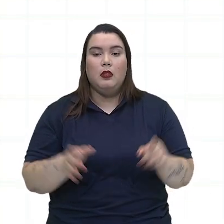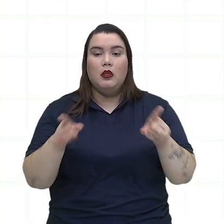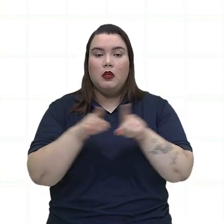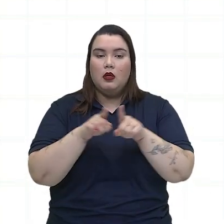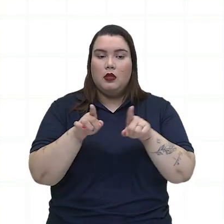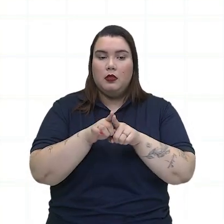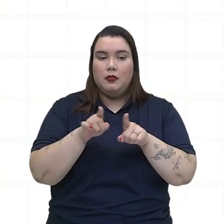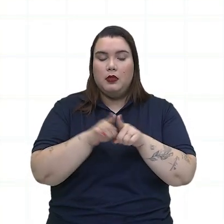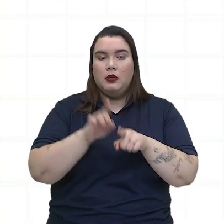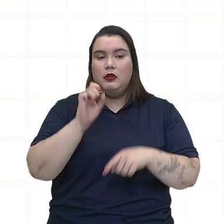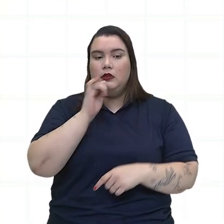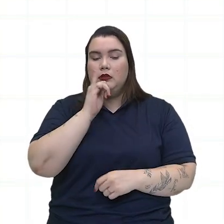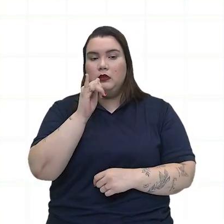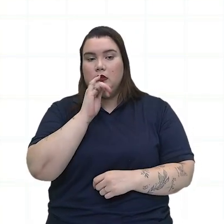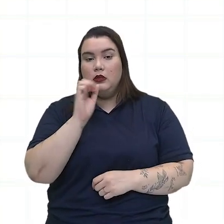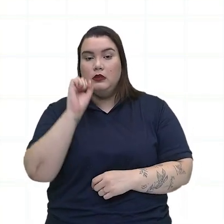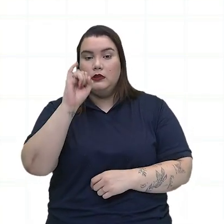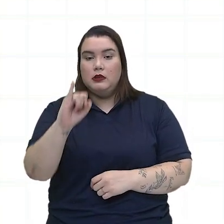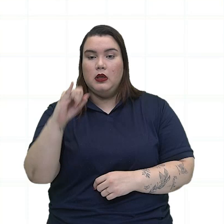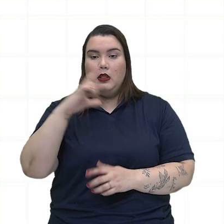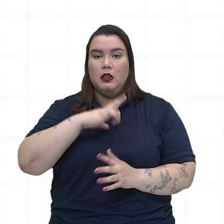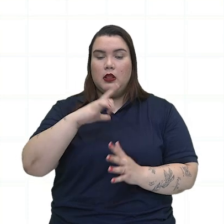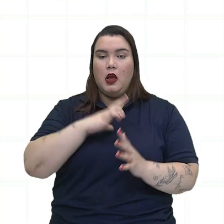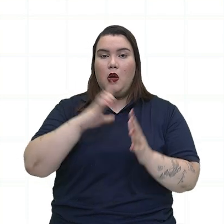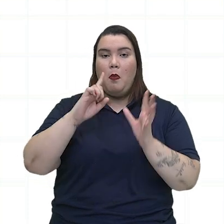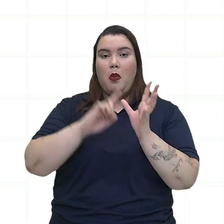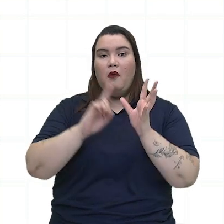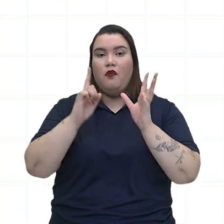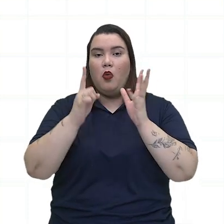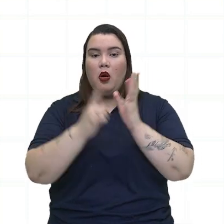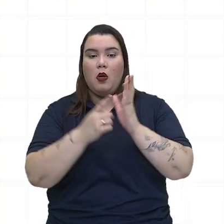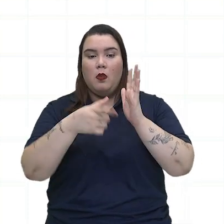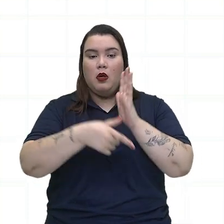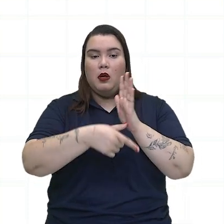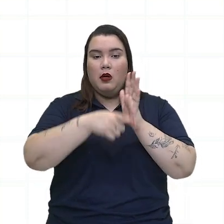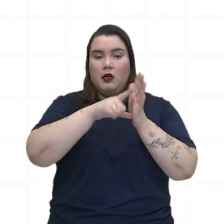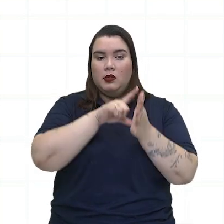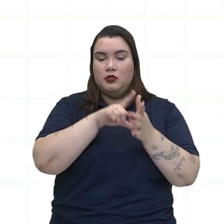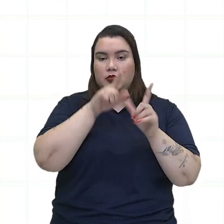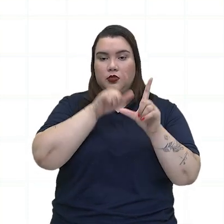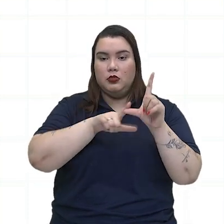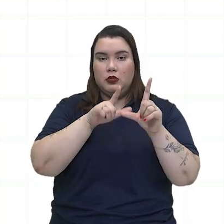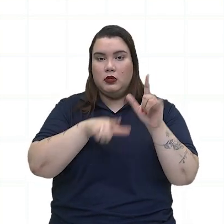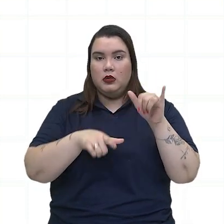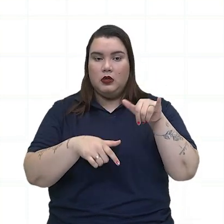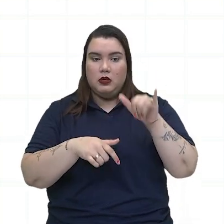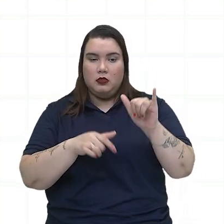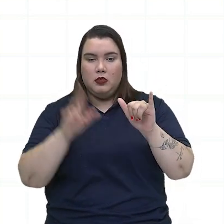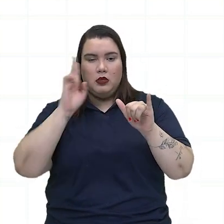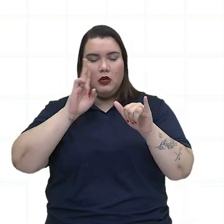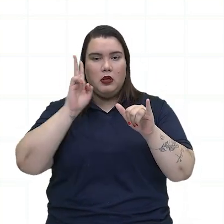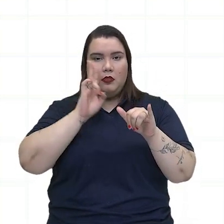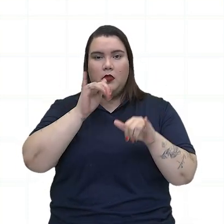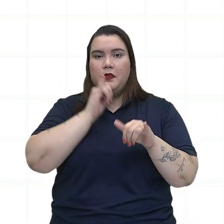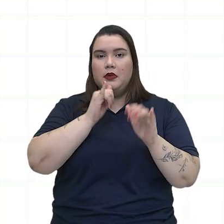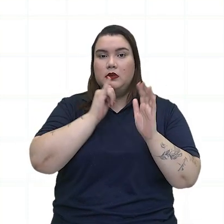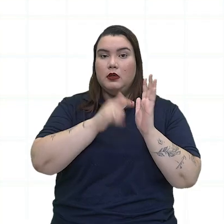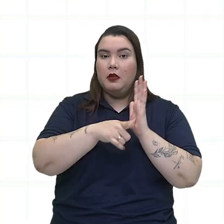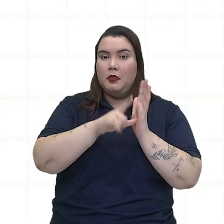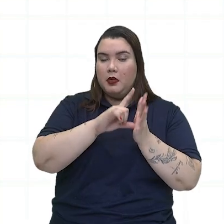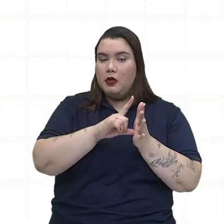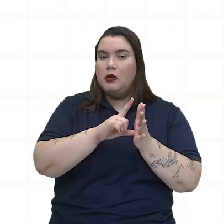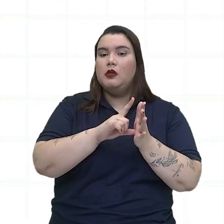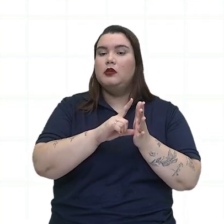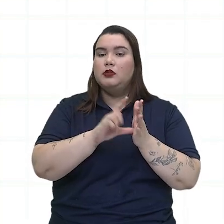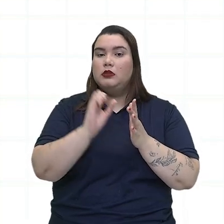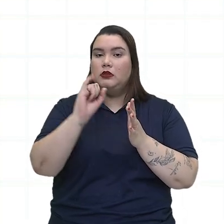Também, olha só, quando houver uma vogal antes do Y, nós falamos no exemplo passado, quando tiver uma consoante antes